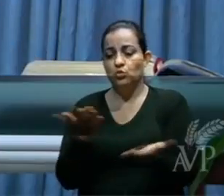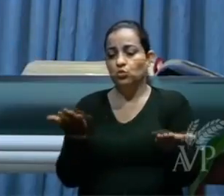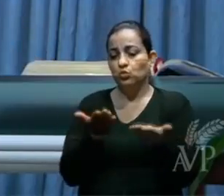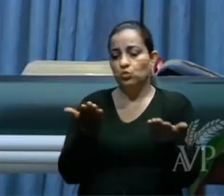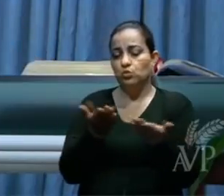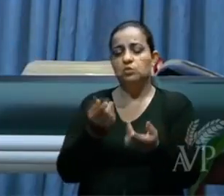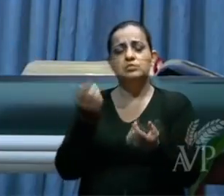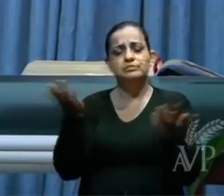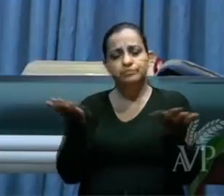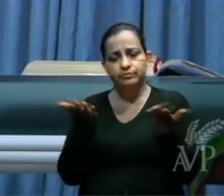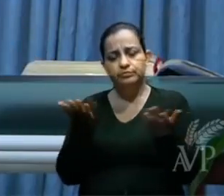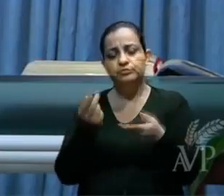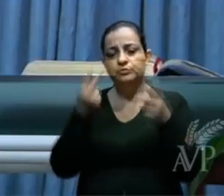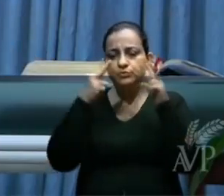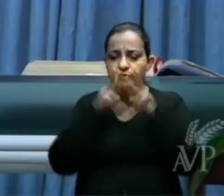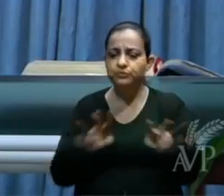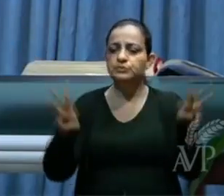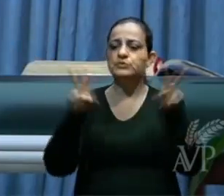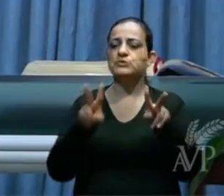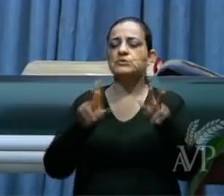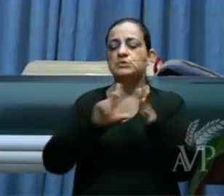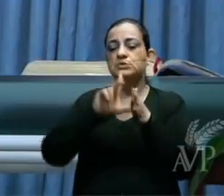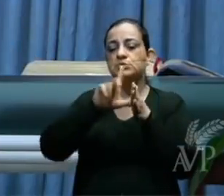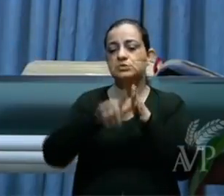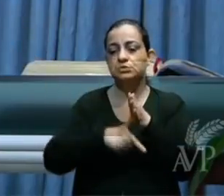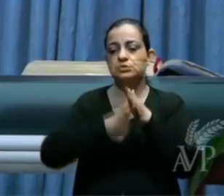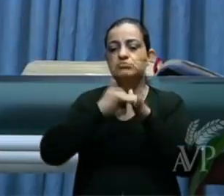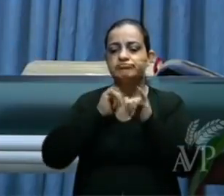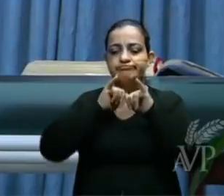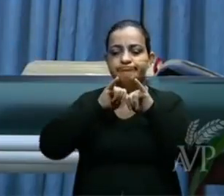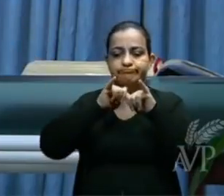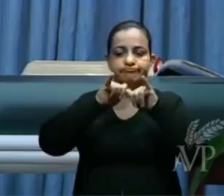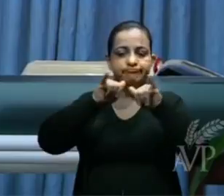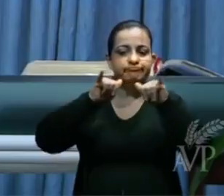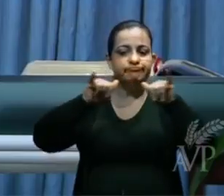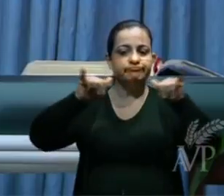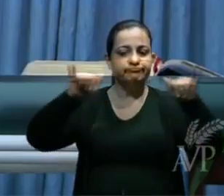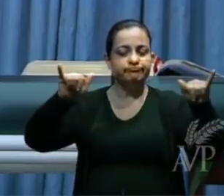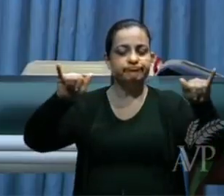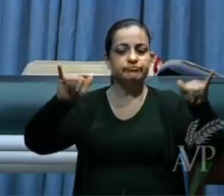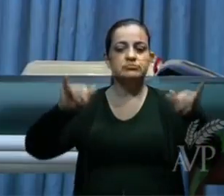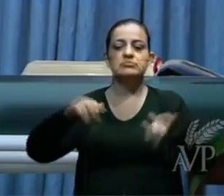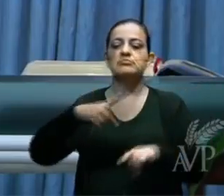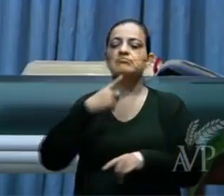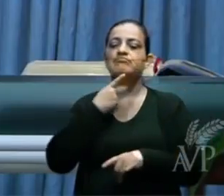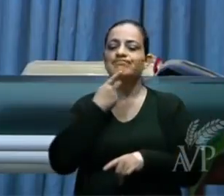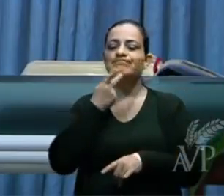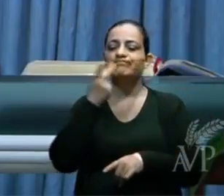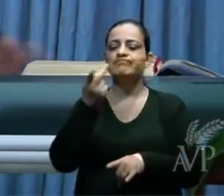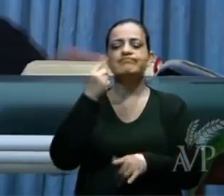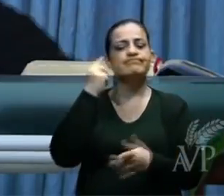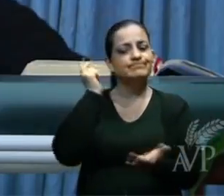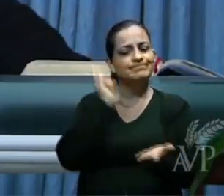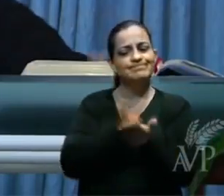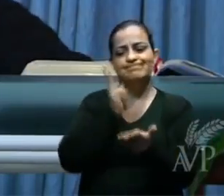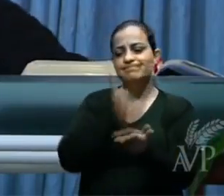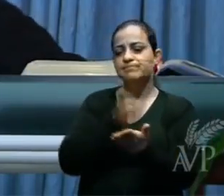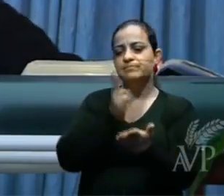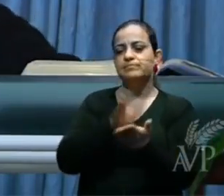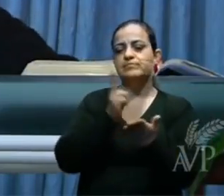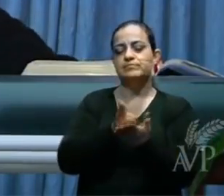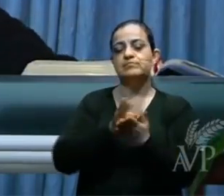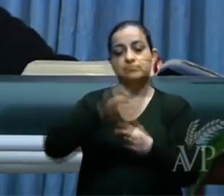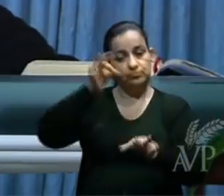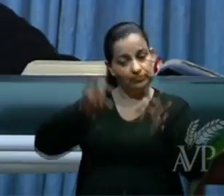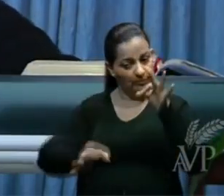que após a mensagem a voz sempre vem o juízo